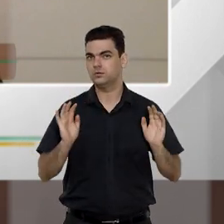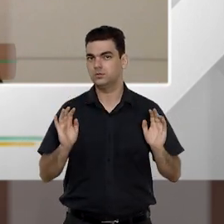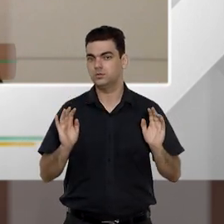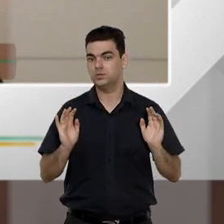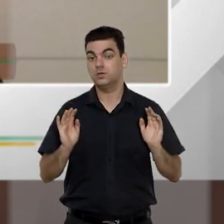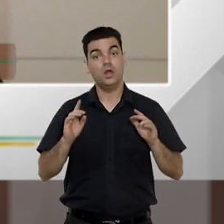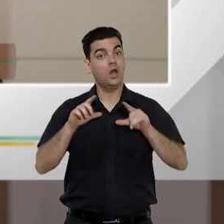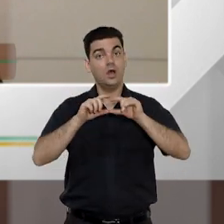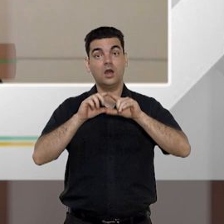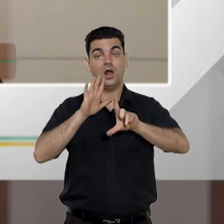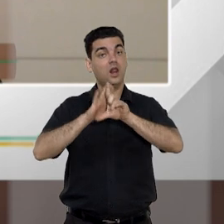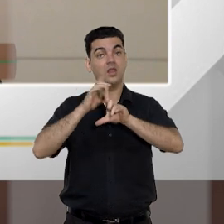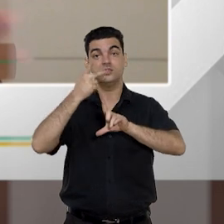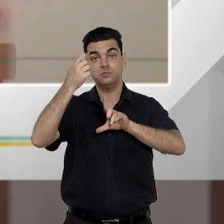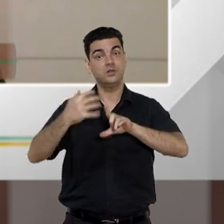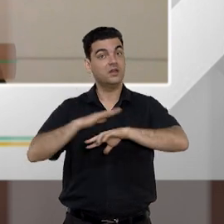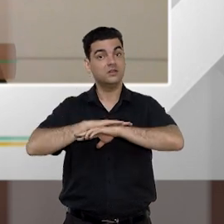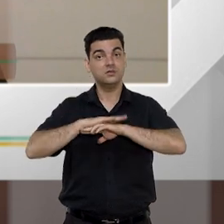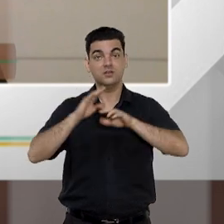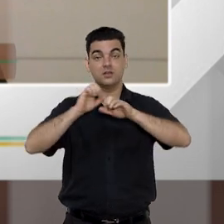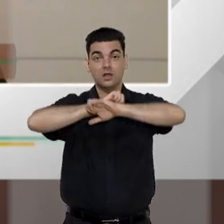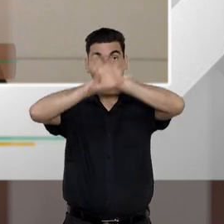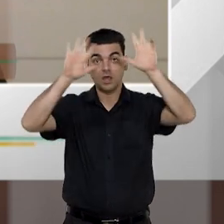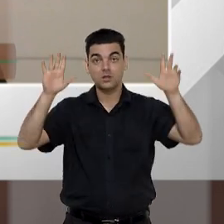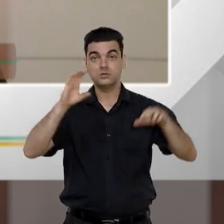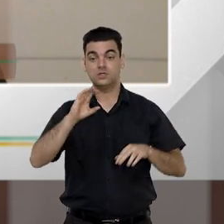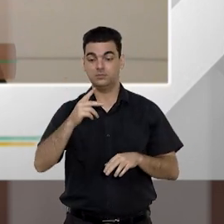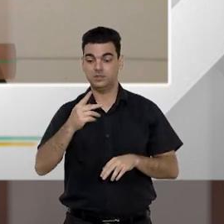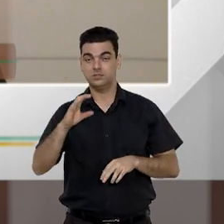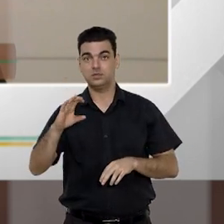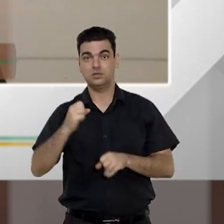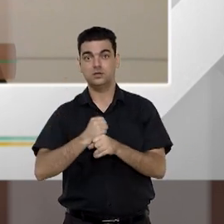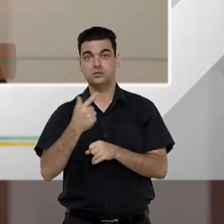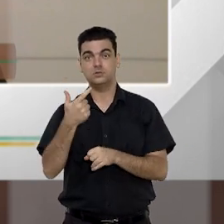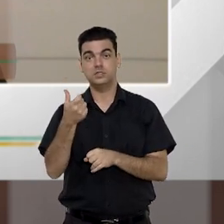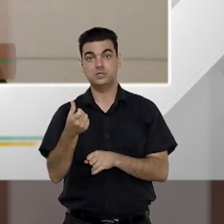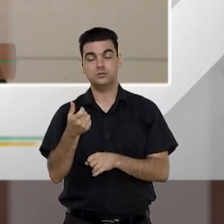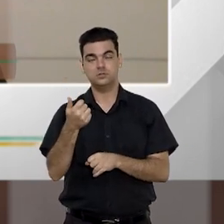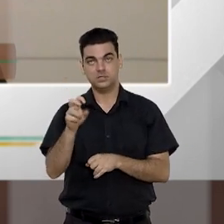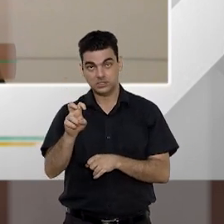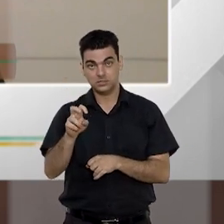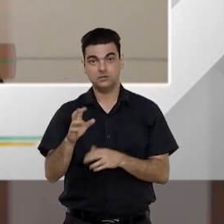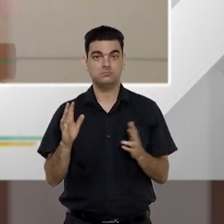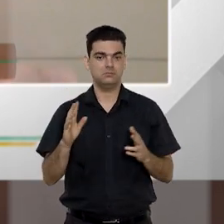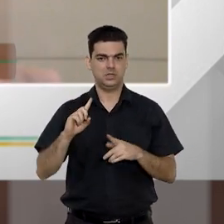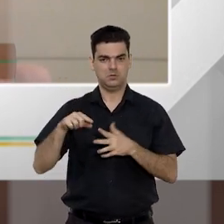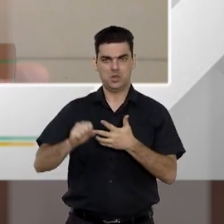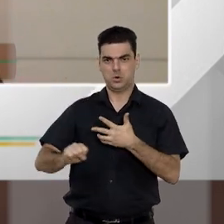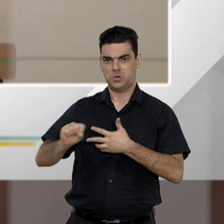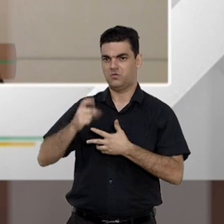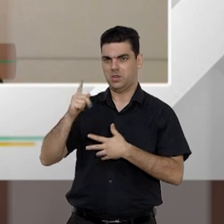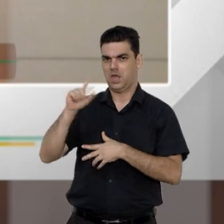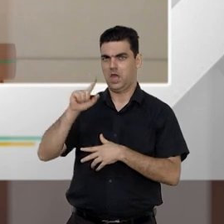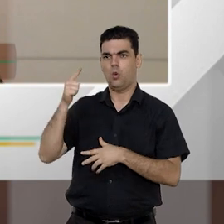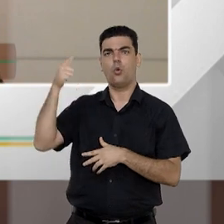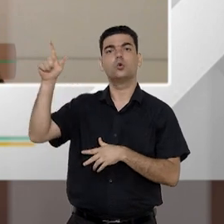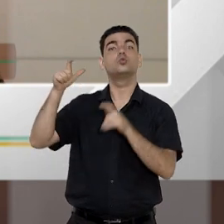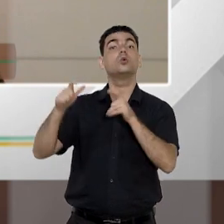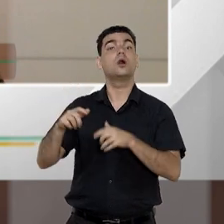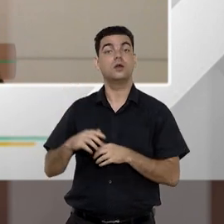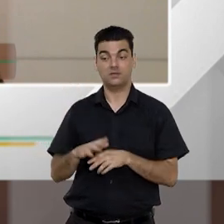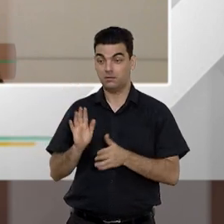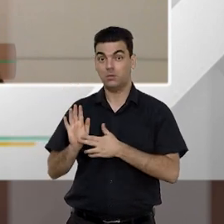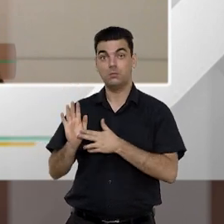foi desrespeitado. É o que diz expressamente o artigo 988 do CPC de 2015. Mas a resolução diz que não.